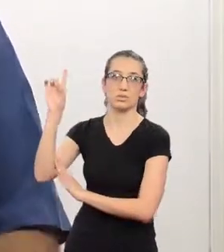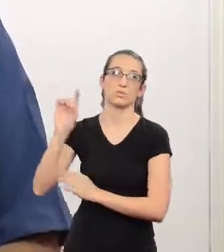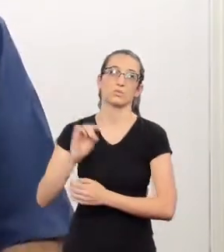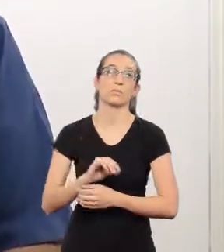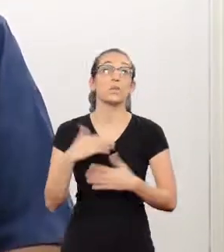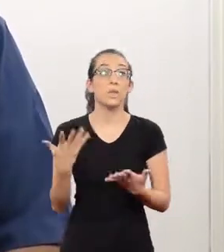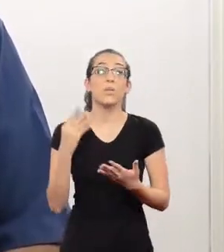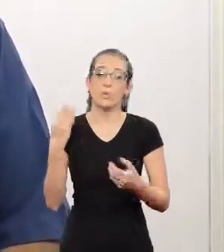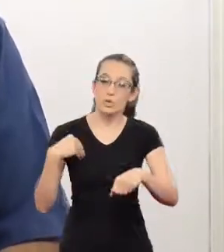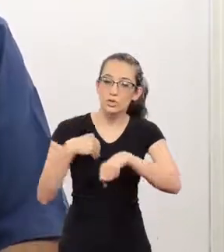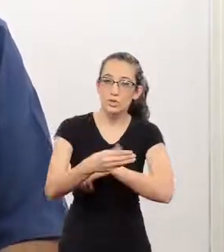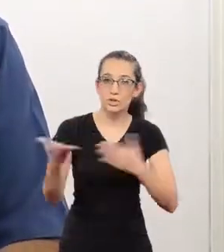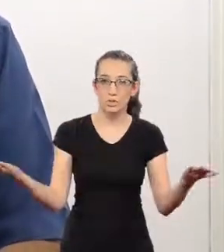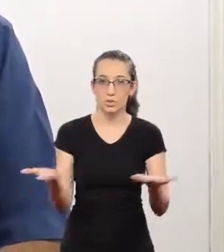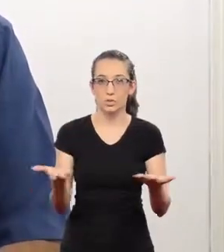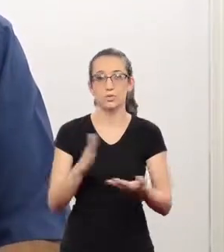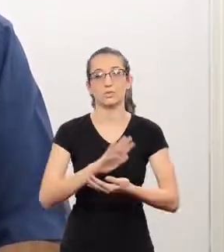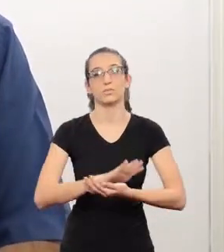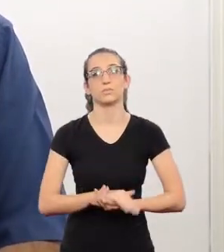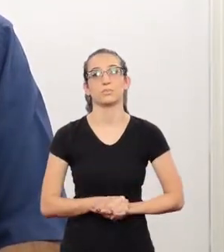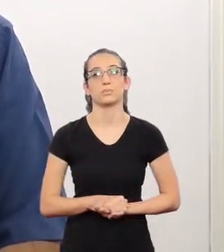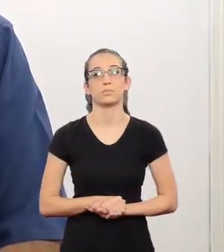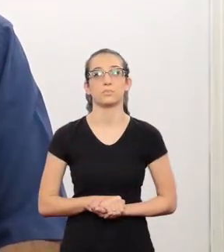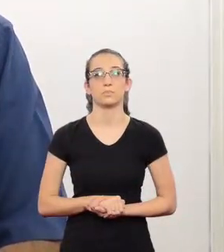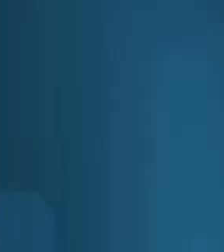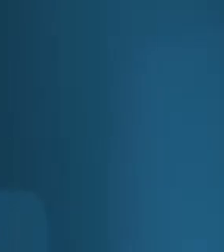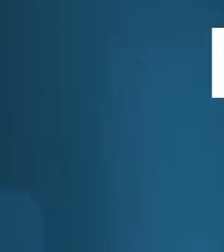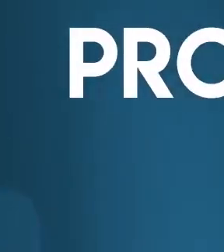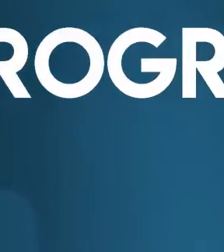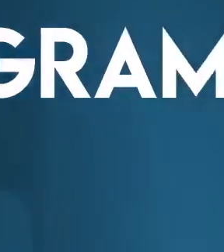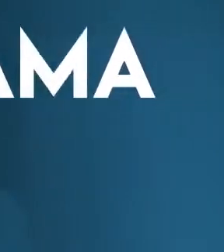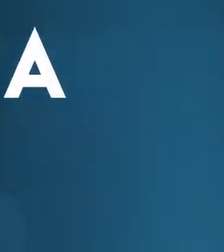nós e deus nessa foi a dica de hoje